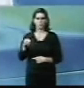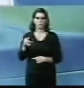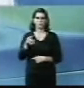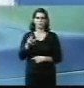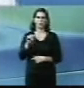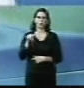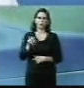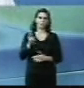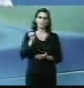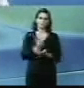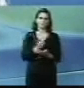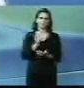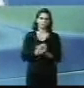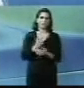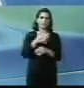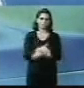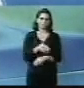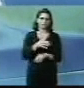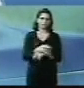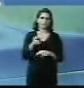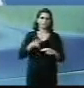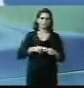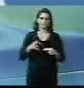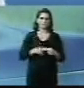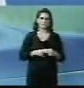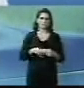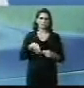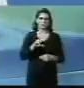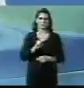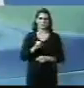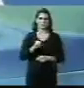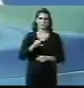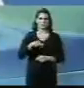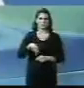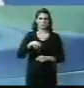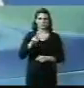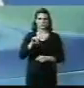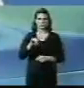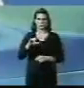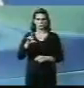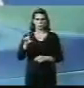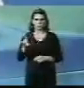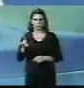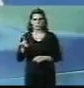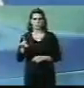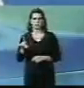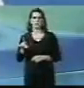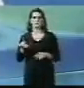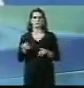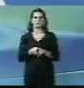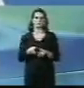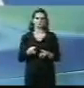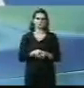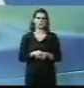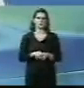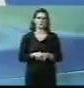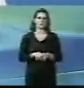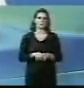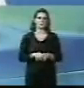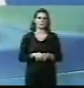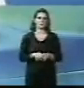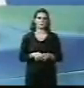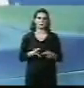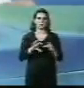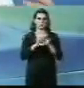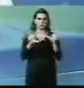muito mesmo, grandemente utilizados. O Squid, ambas as plataformas desses softwares, eles são para software